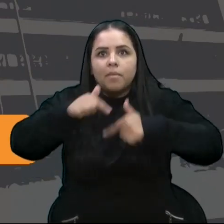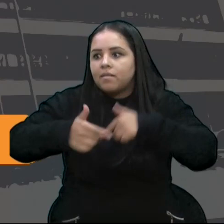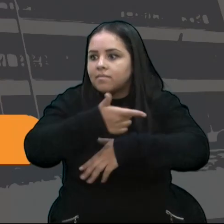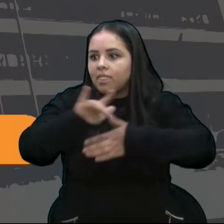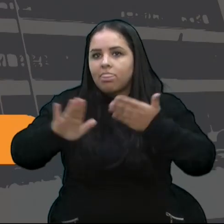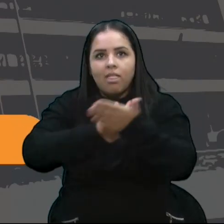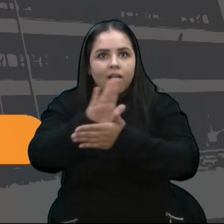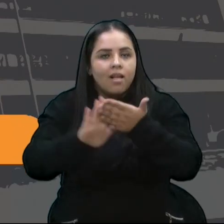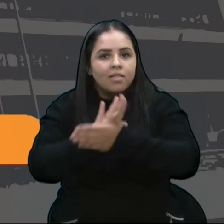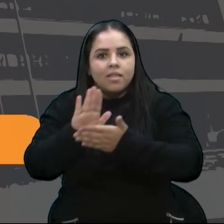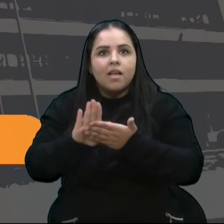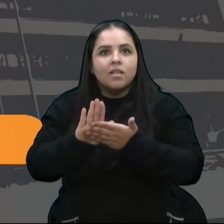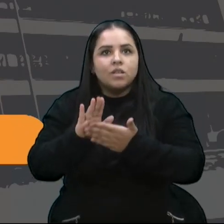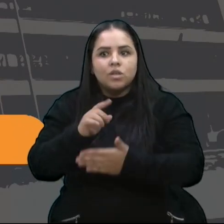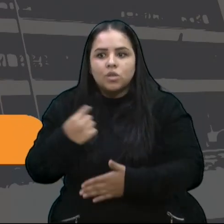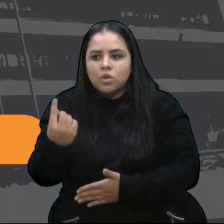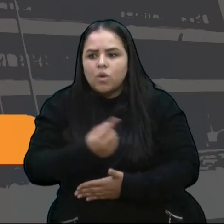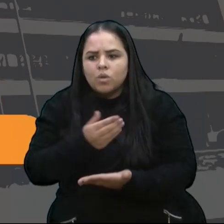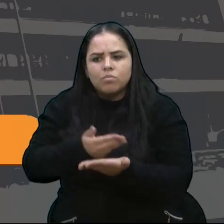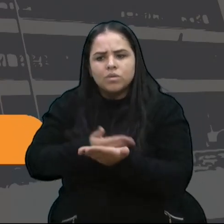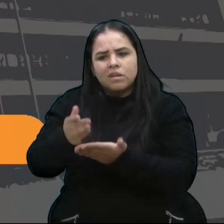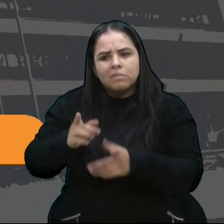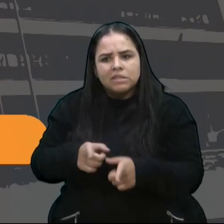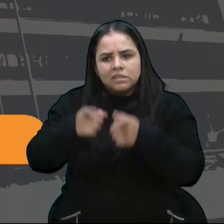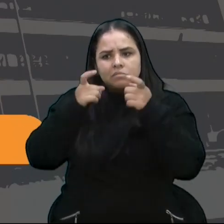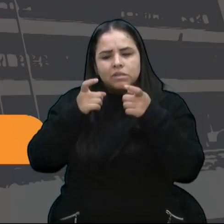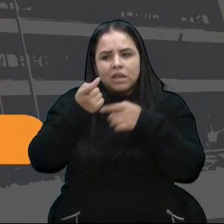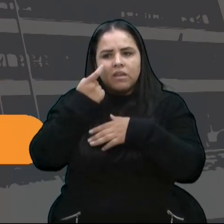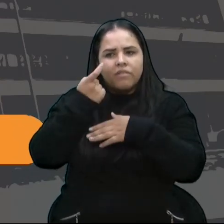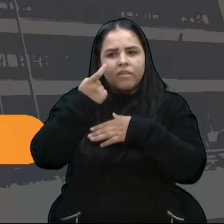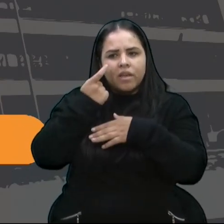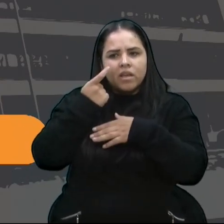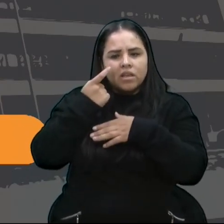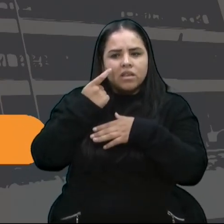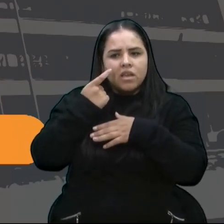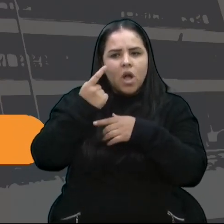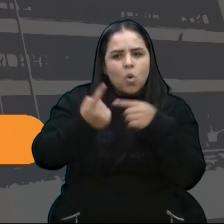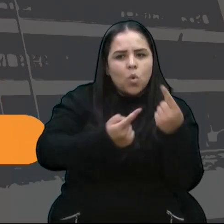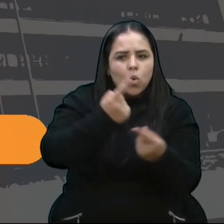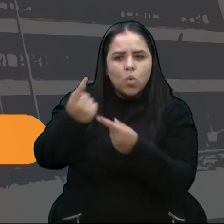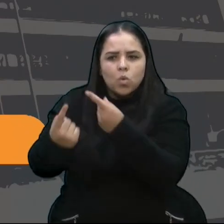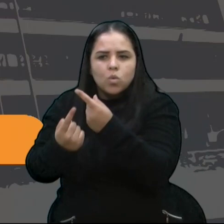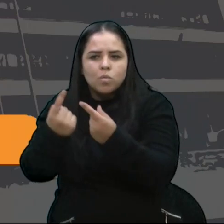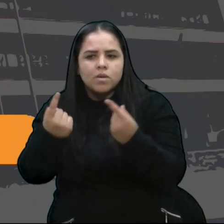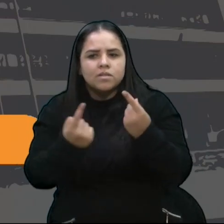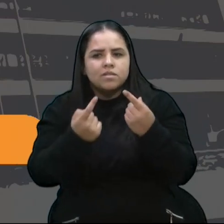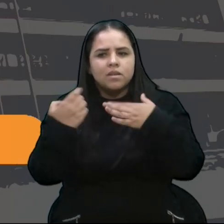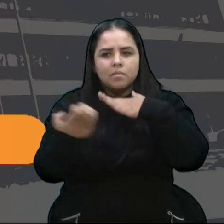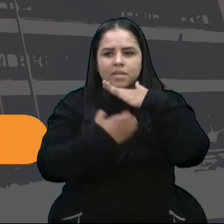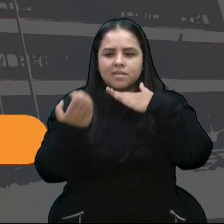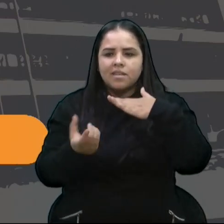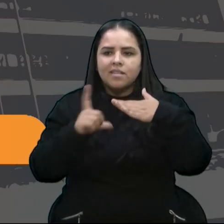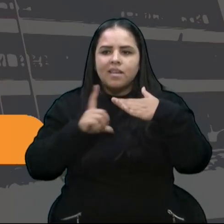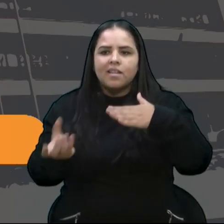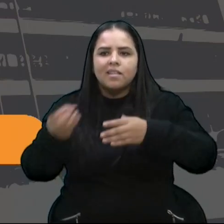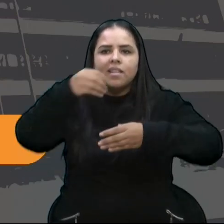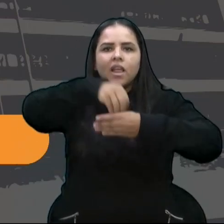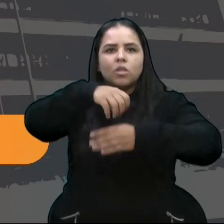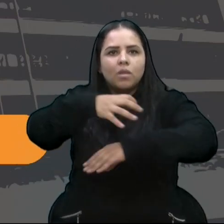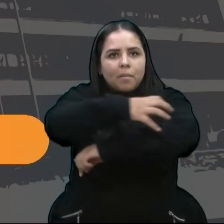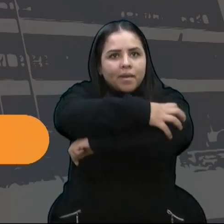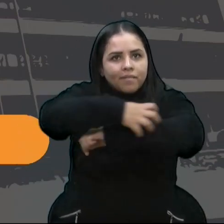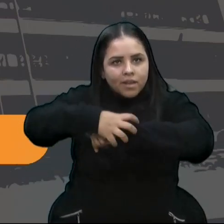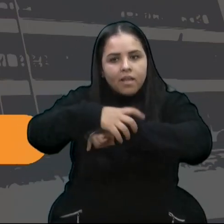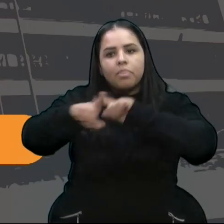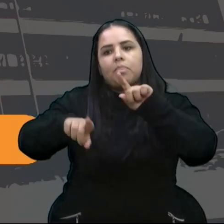a avaliar, a gente viu que vários empreendedores que estavam dentro de favelas e periferias, eles também estavam passando por